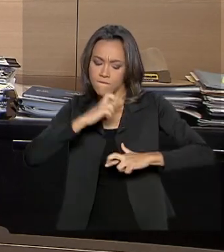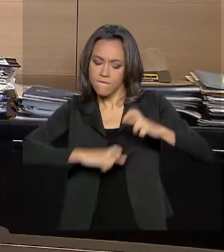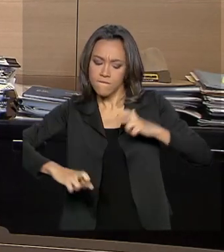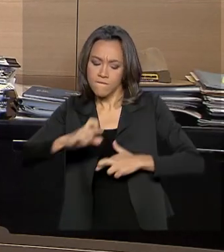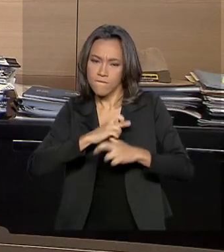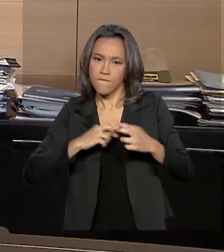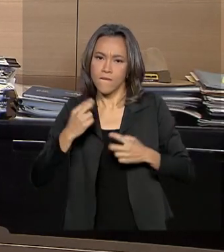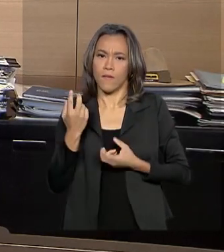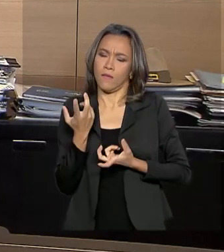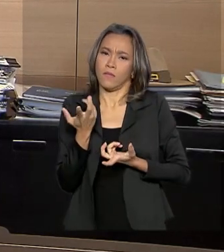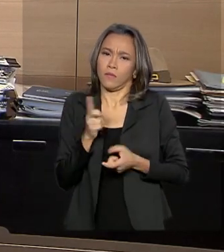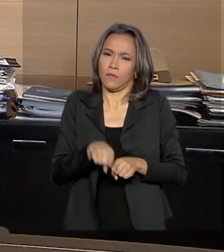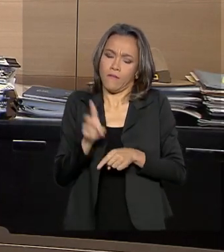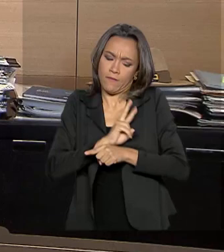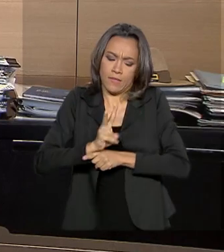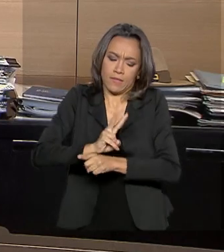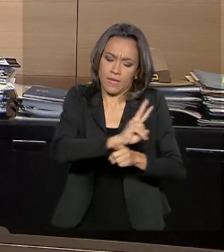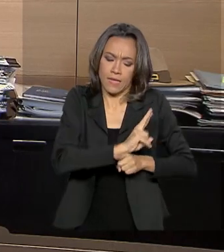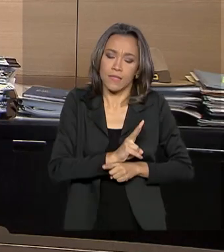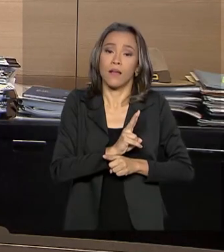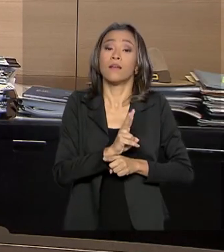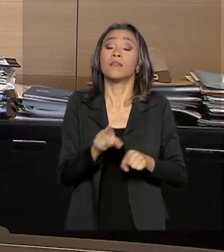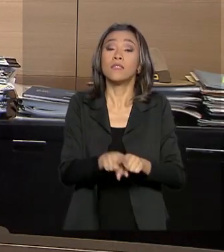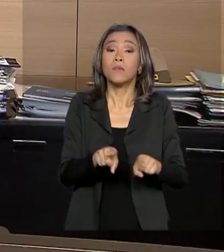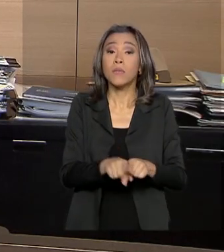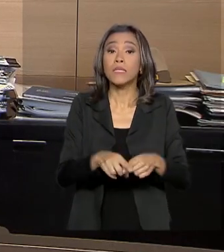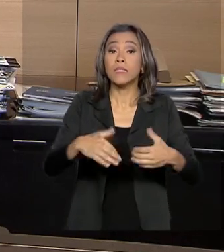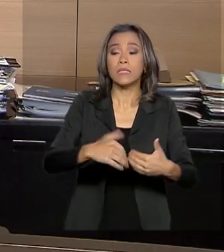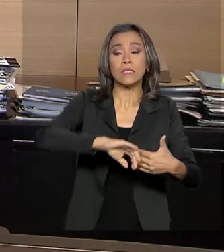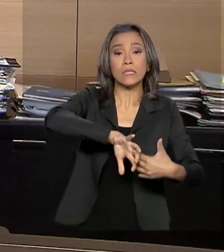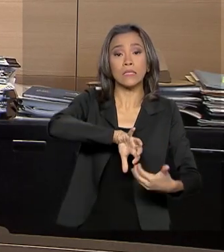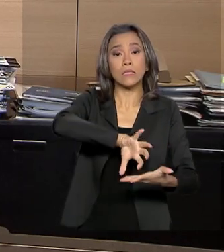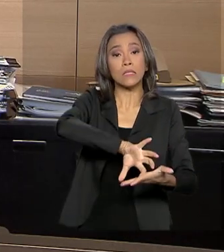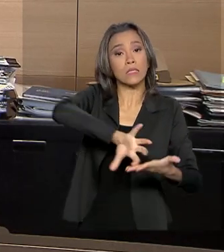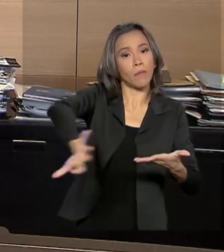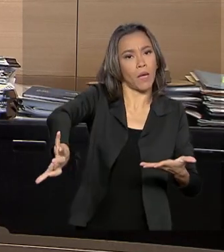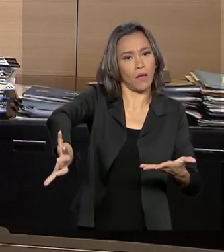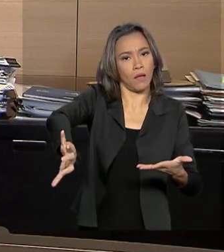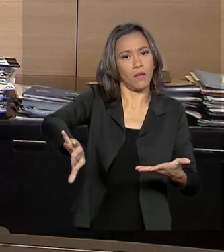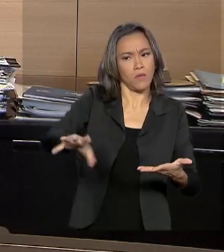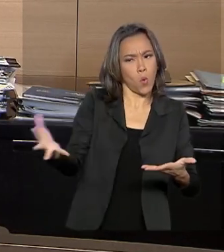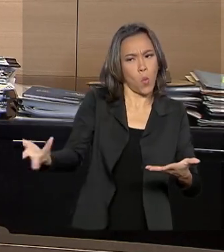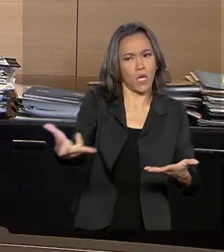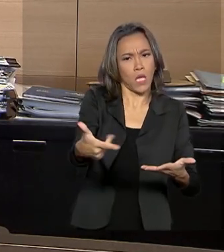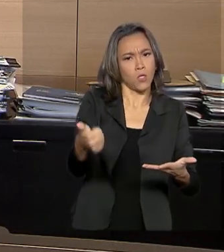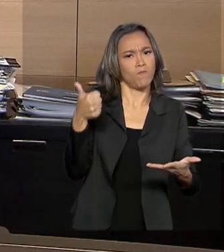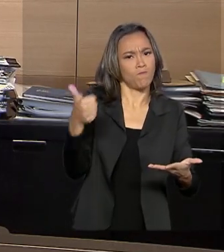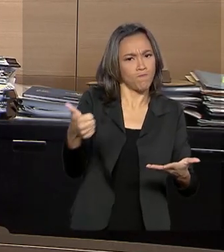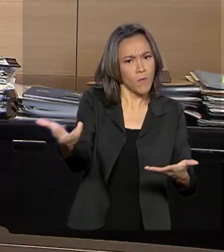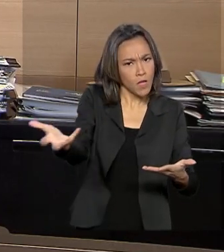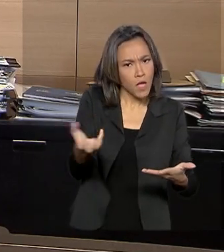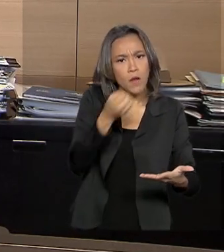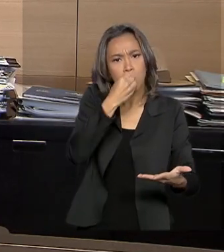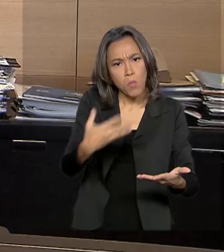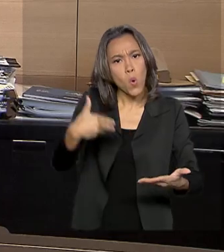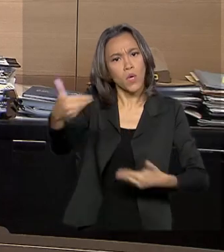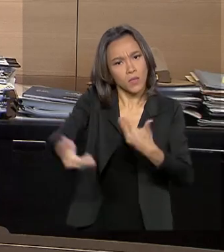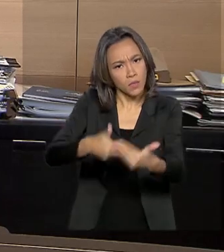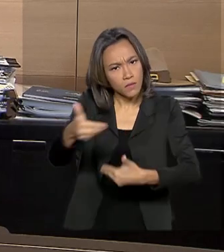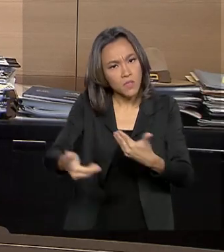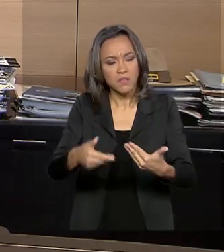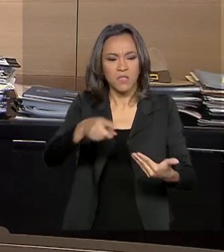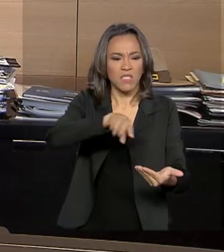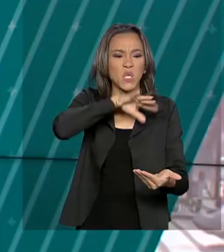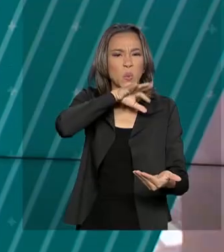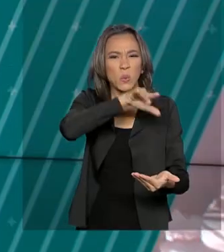auditados, e aí sim separar aqueles prestadores que têm qualidade, que querem prestar um bom serviço, daqueles